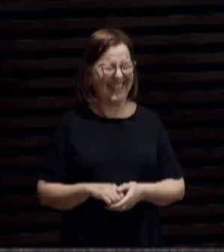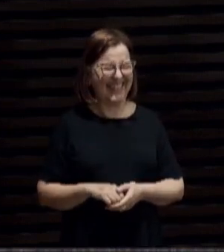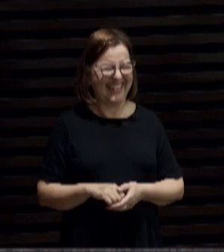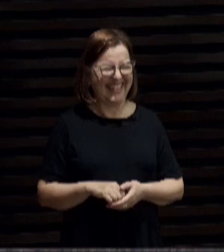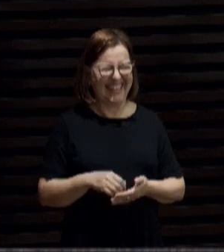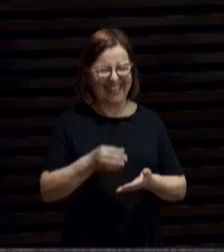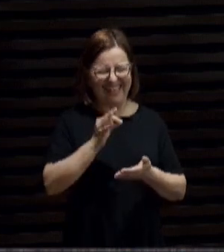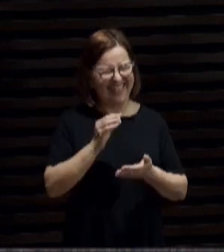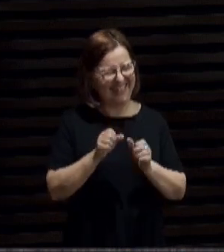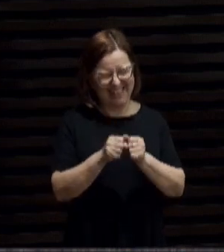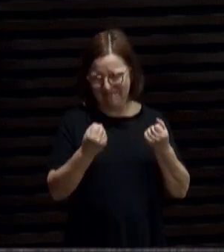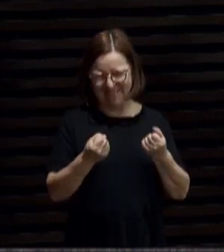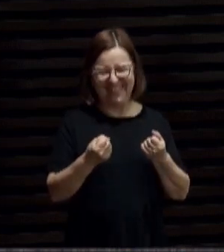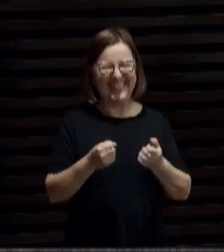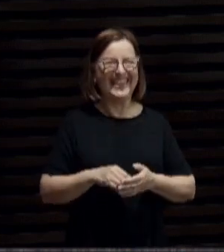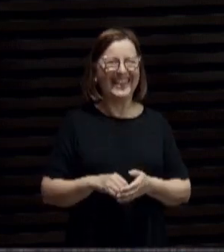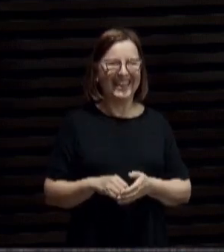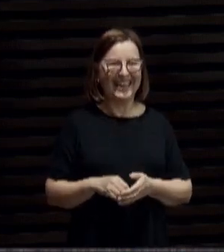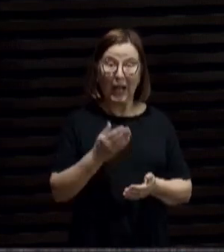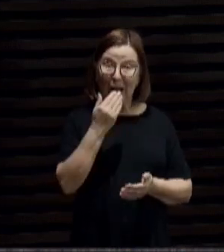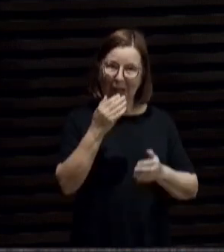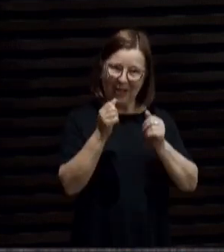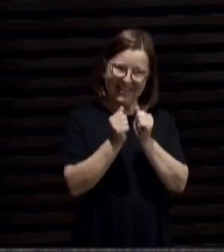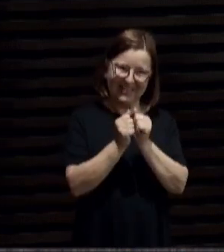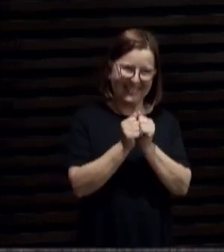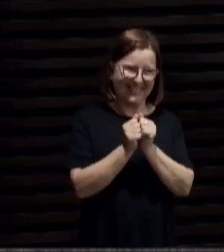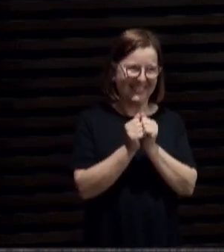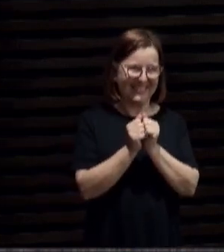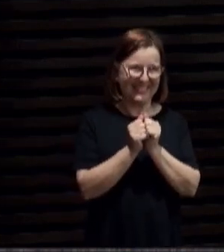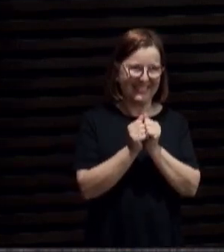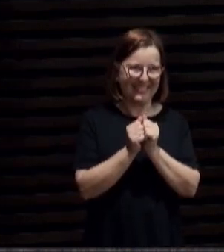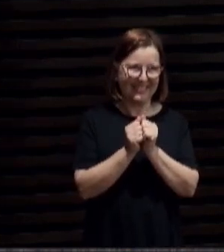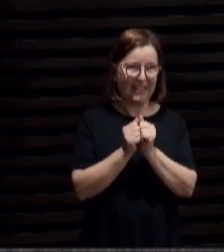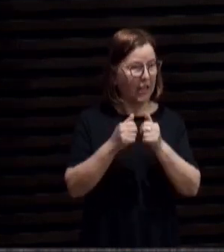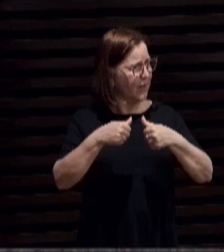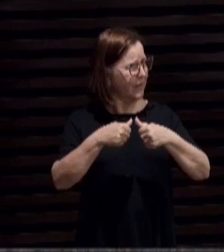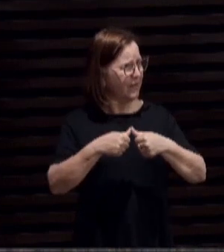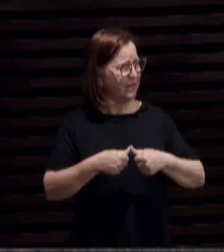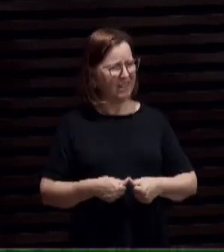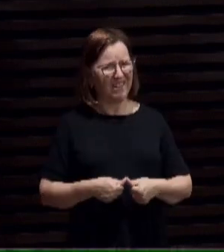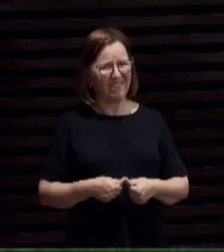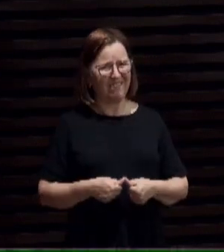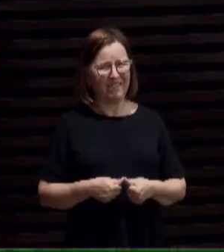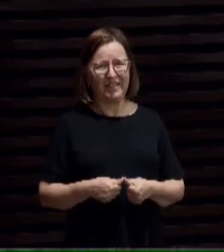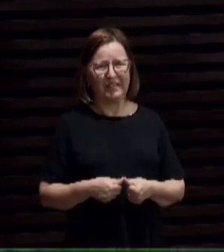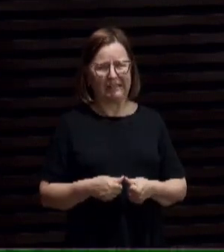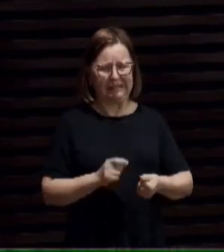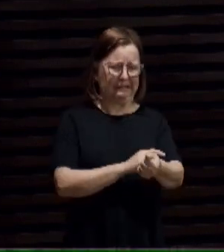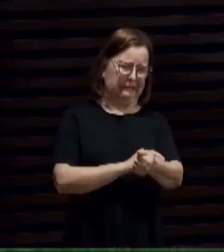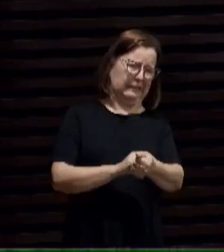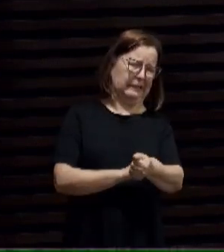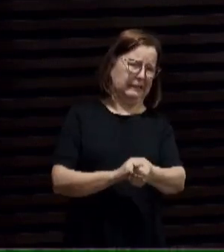pão. Comam juntos. Não fique com essa neura